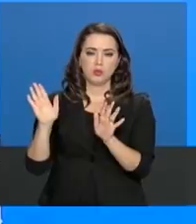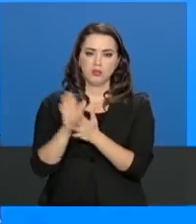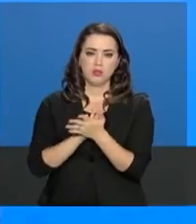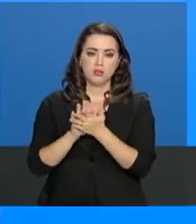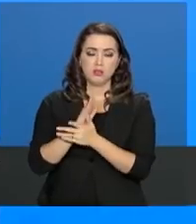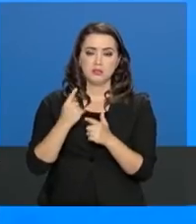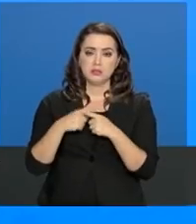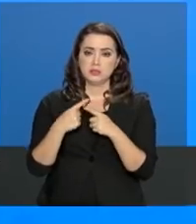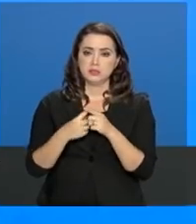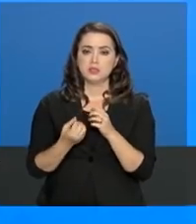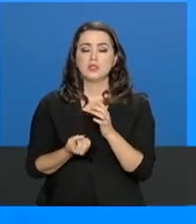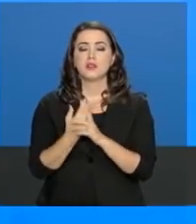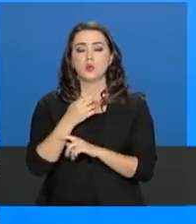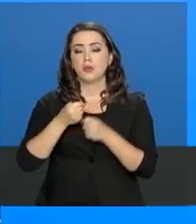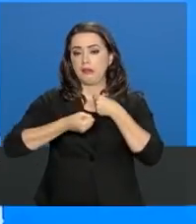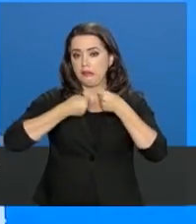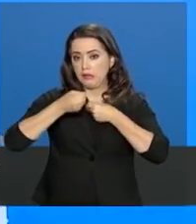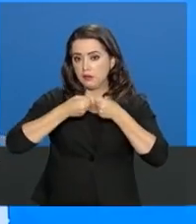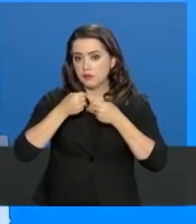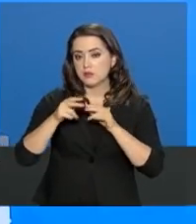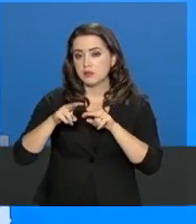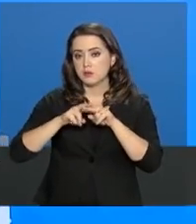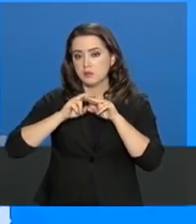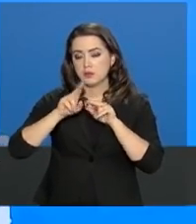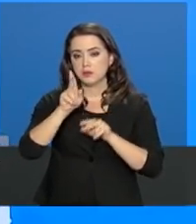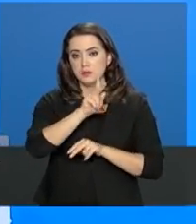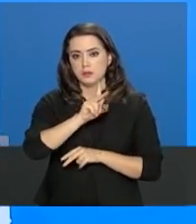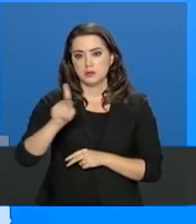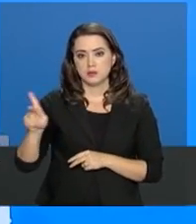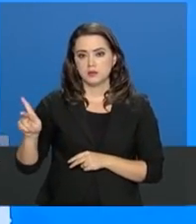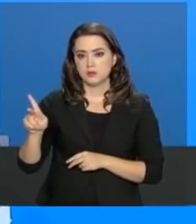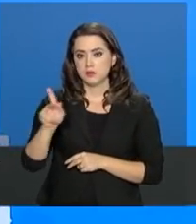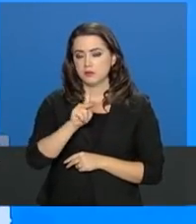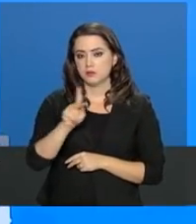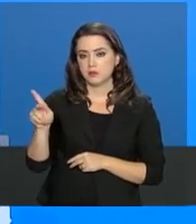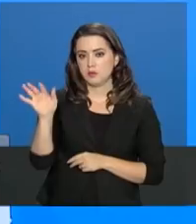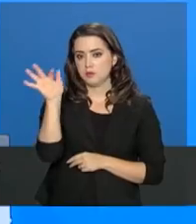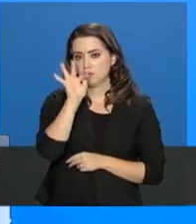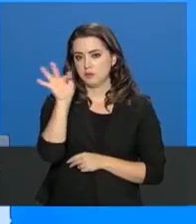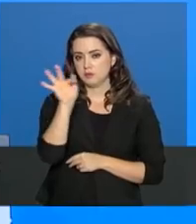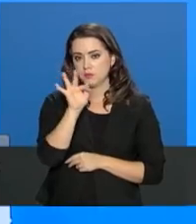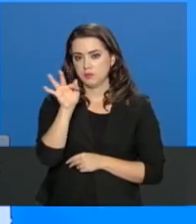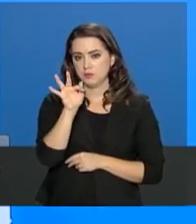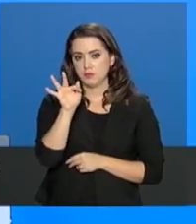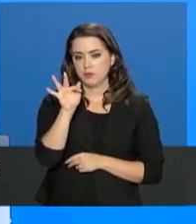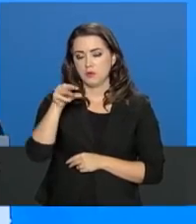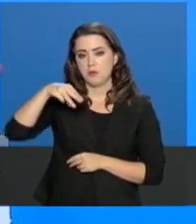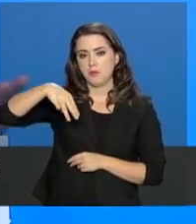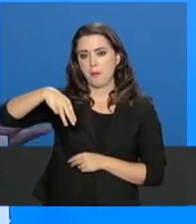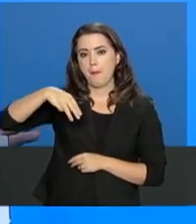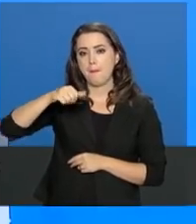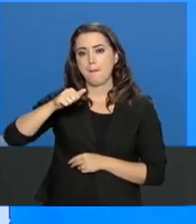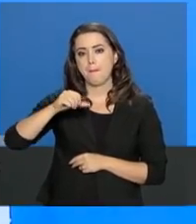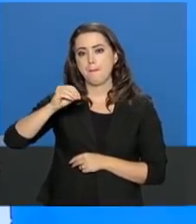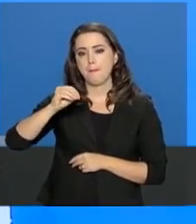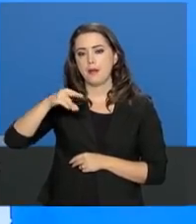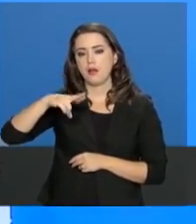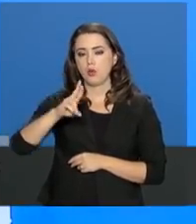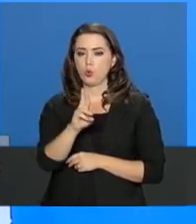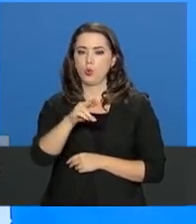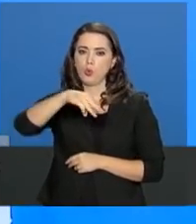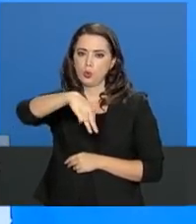na entrevista dada pelo presidente pelo presidente francês macro mas durante os debates